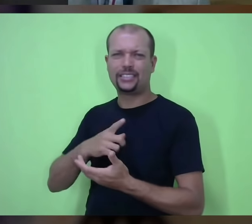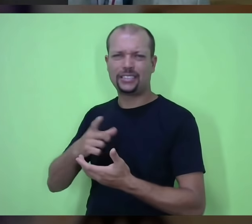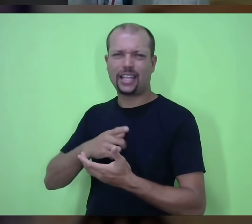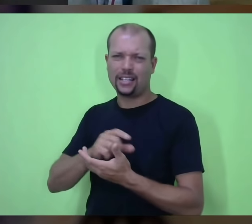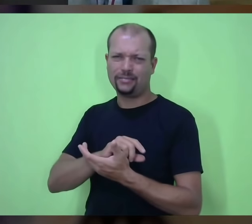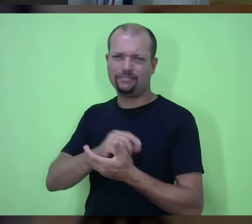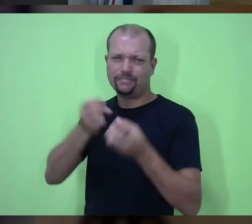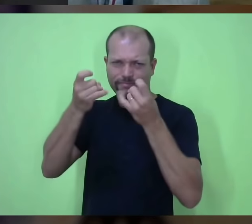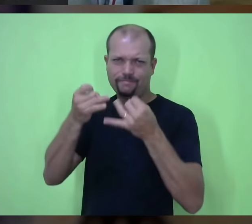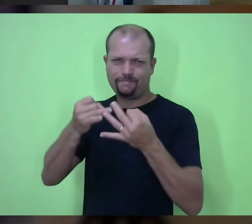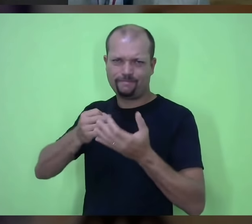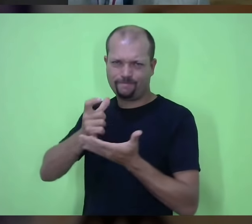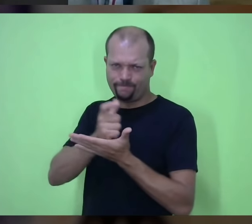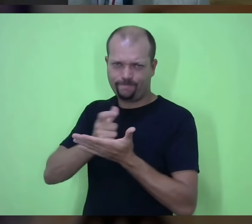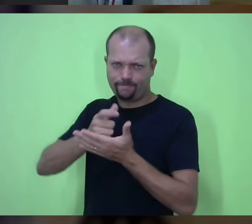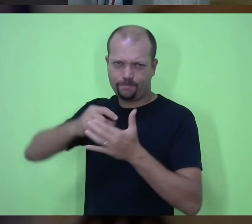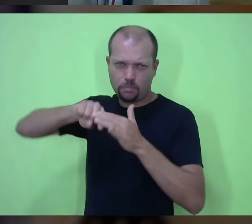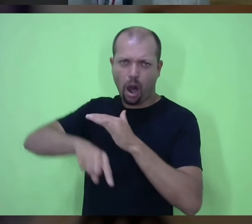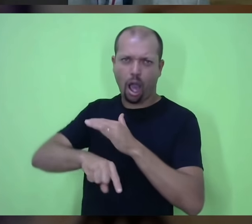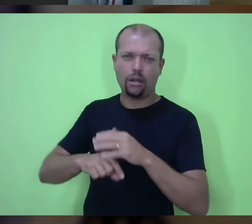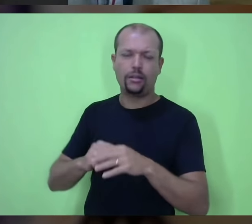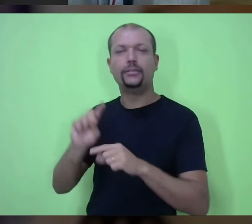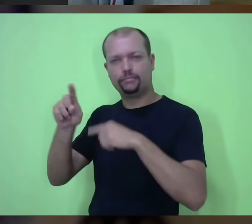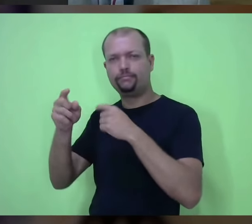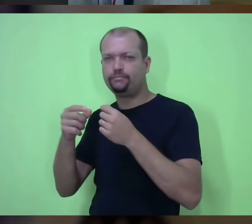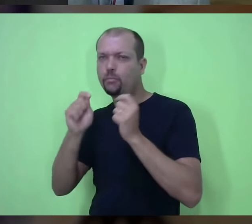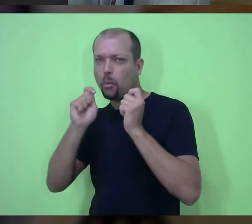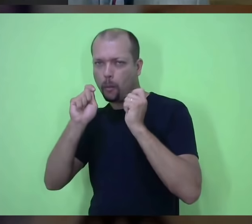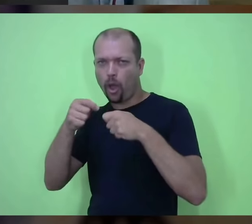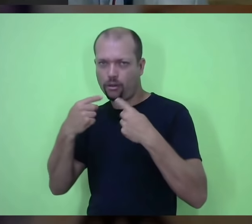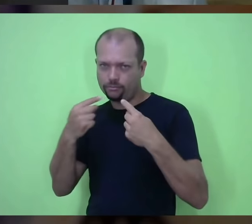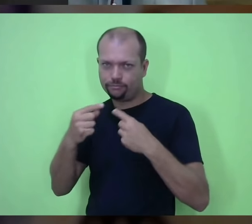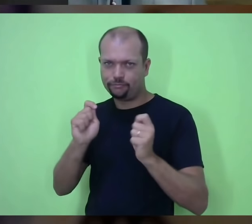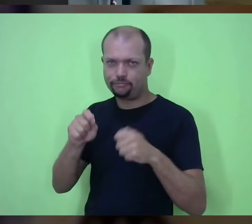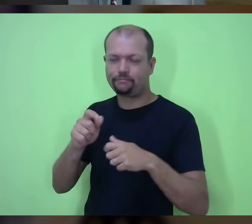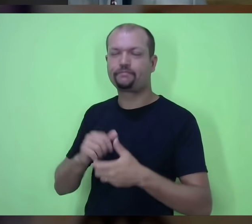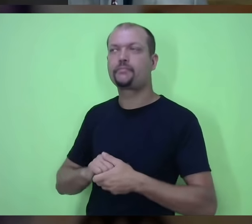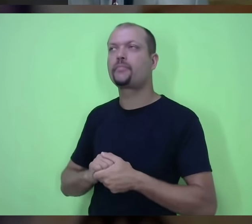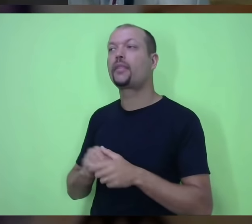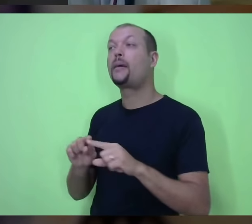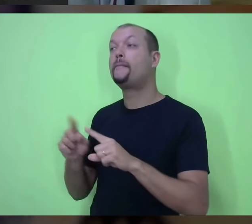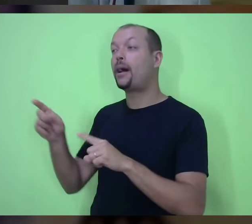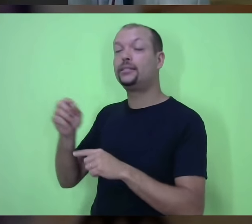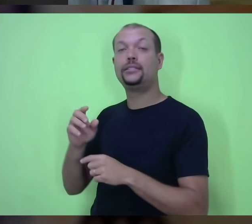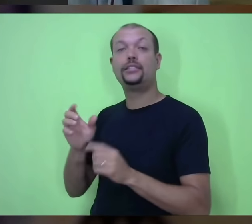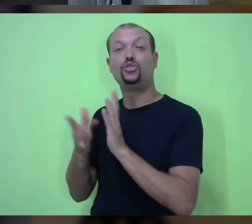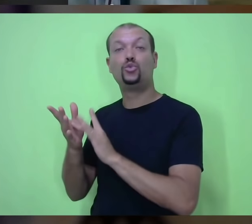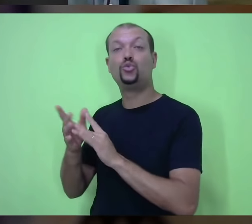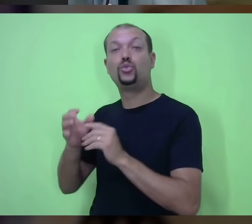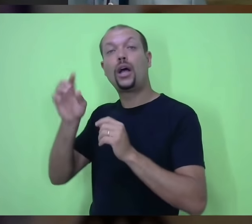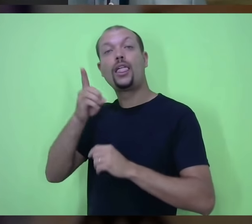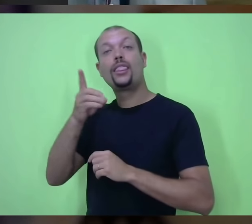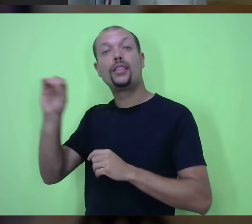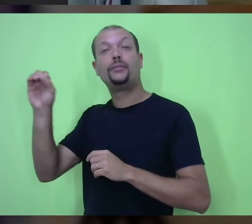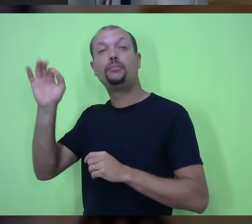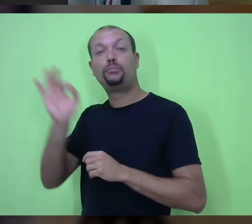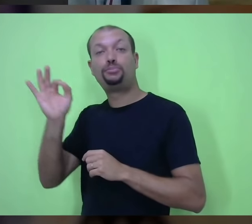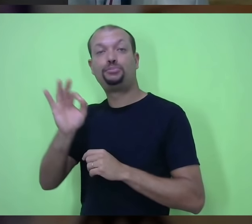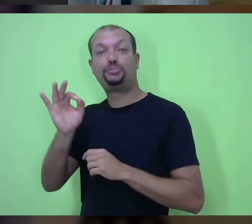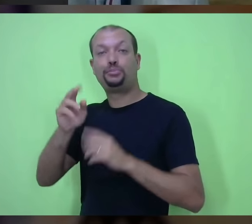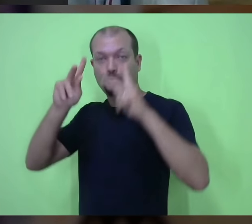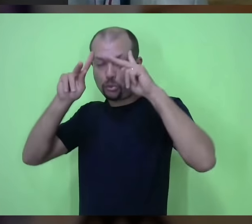muito mais profundas, a gente pode discutir isso posteriormente. Mas como Cristo é caracterizado também como um 100% humano, é descrito dessa forma